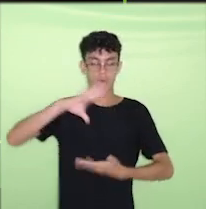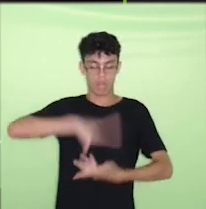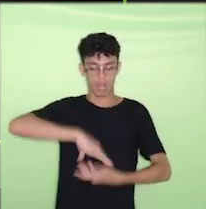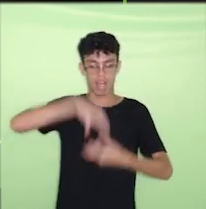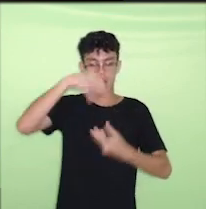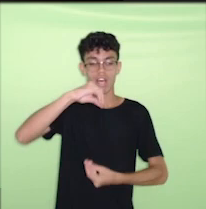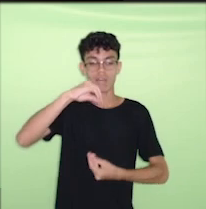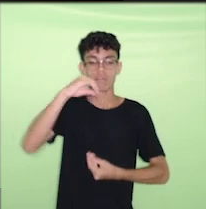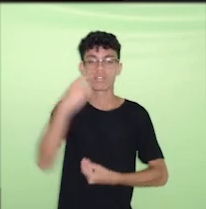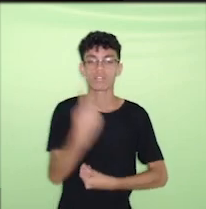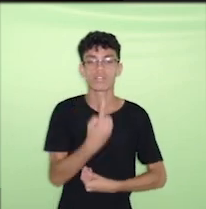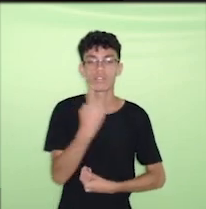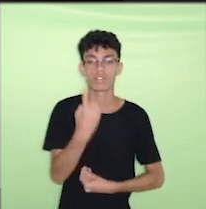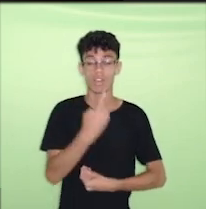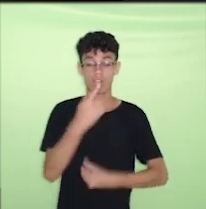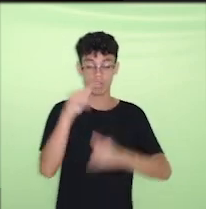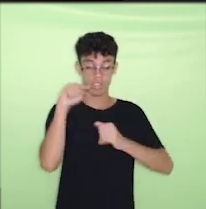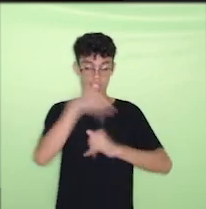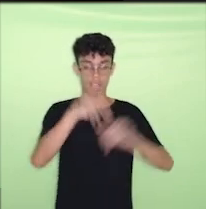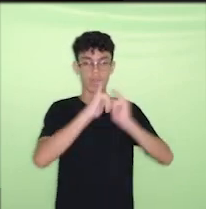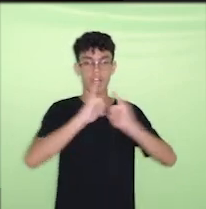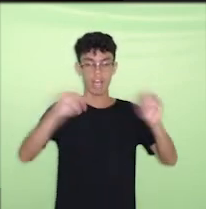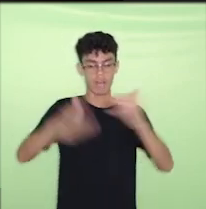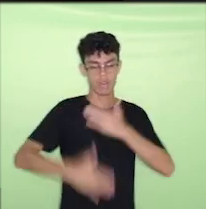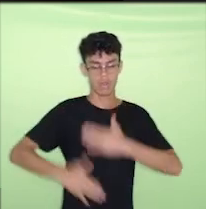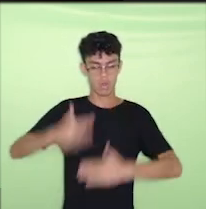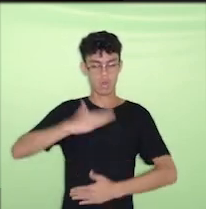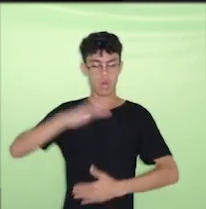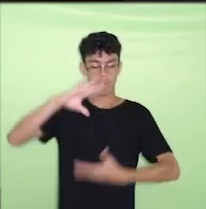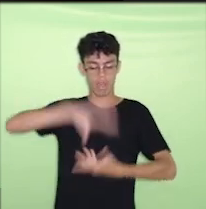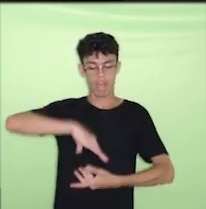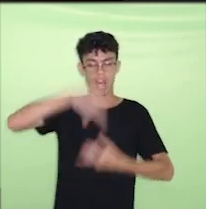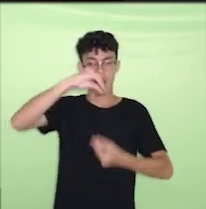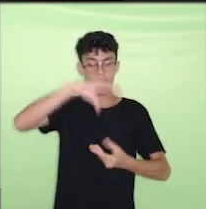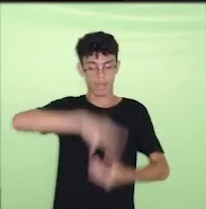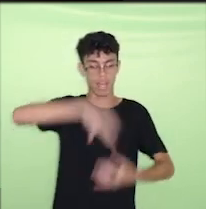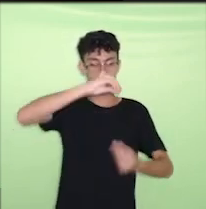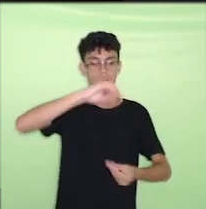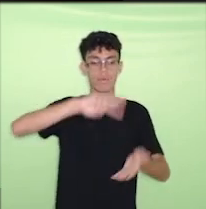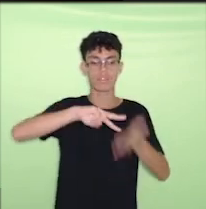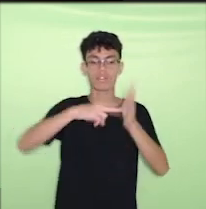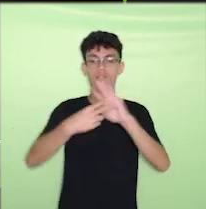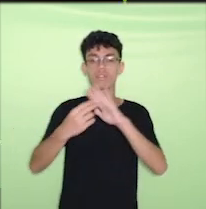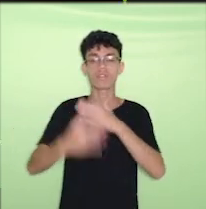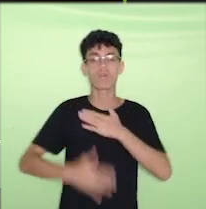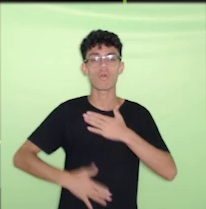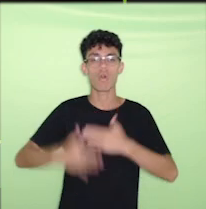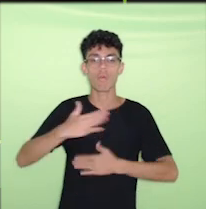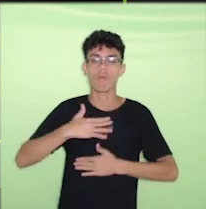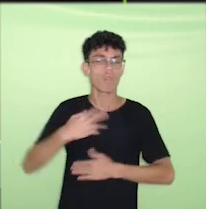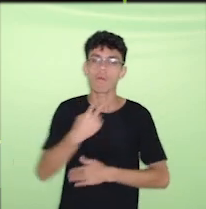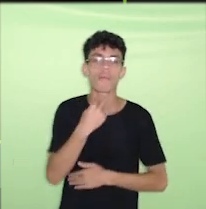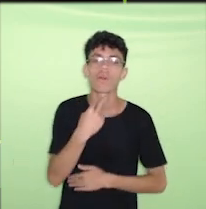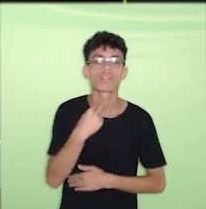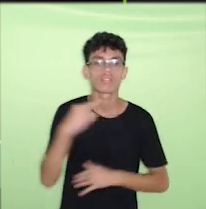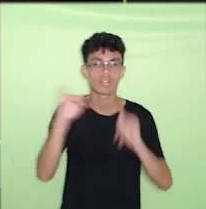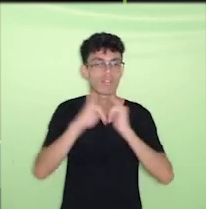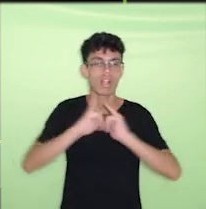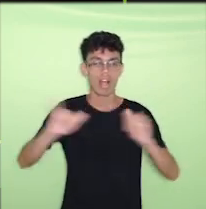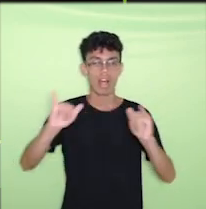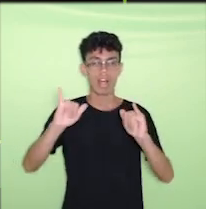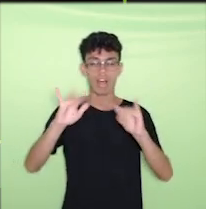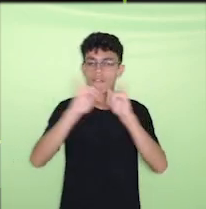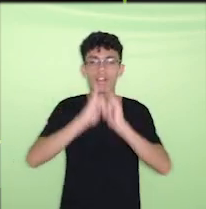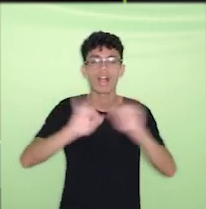uma só, mas... E você pode dizer que o corpo é a alma e a alma é o corpo? Não, Senhor, eu não posso dizer isso. Eu